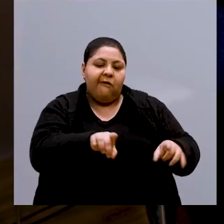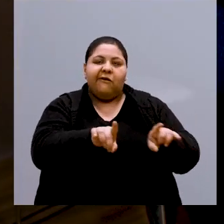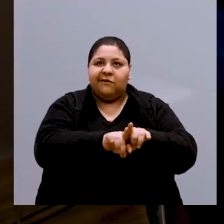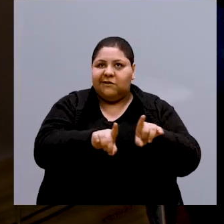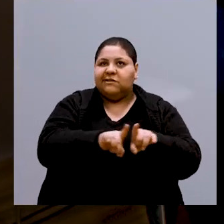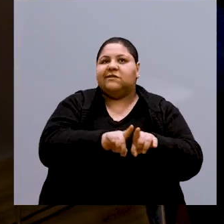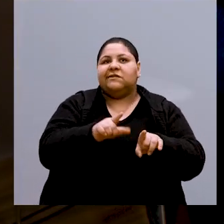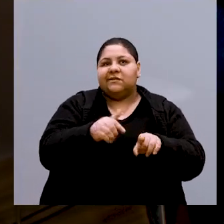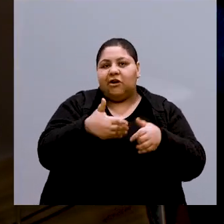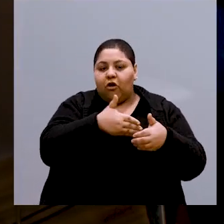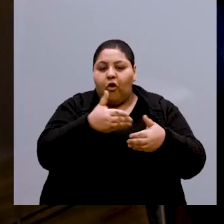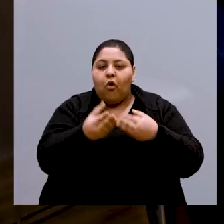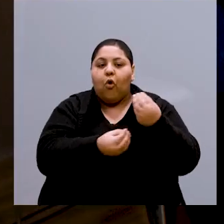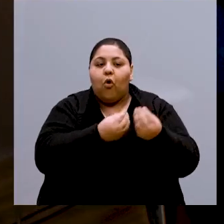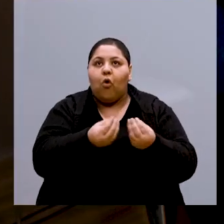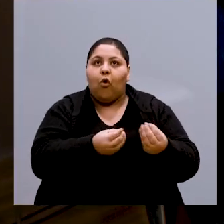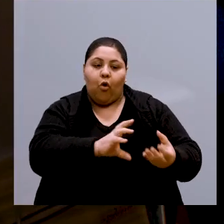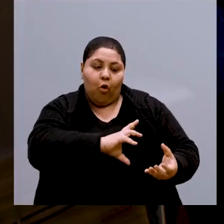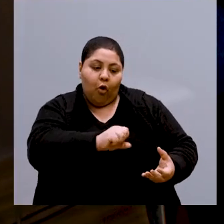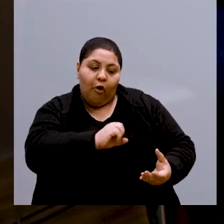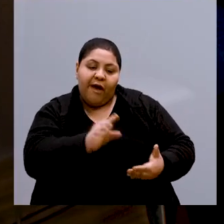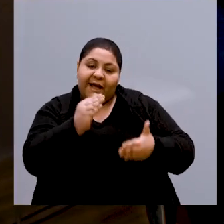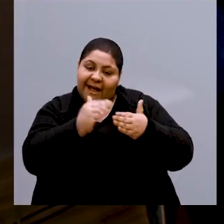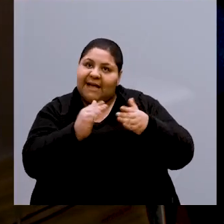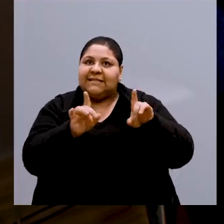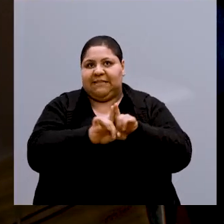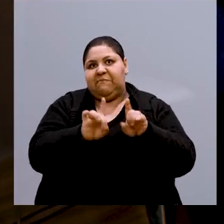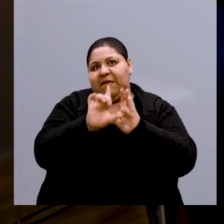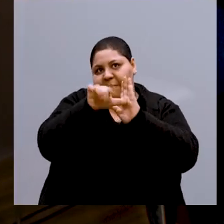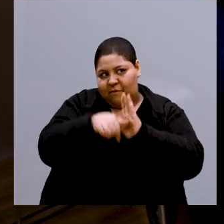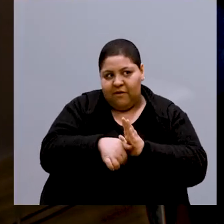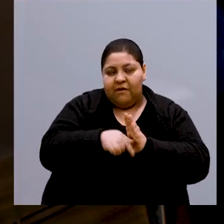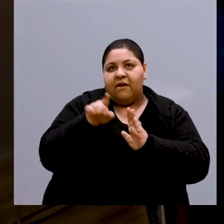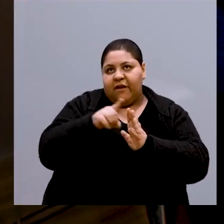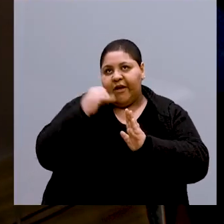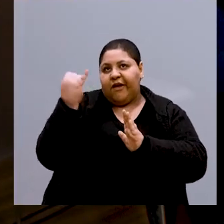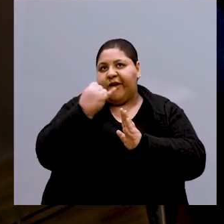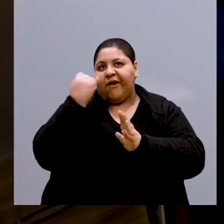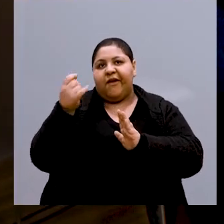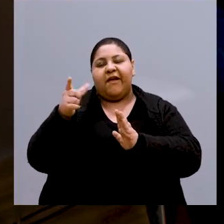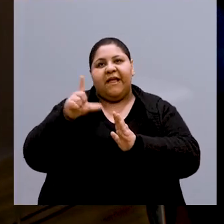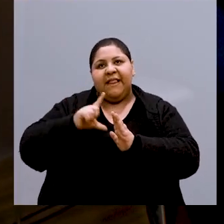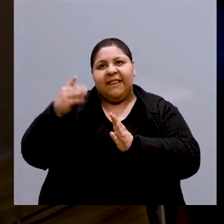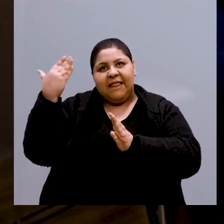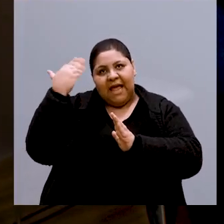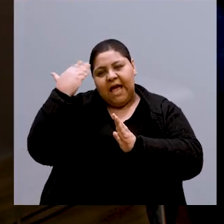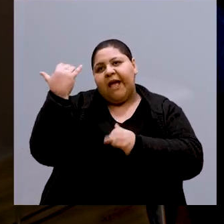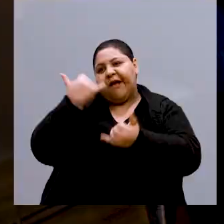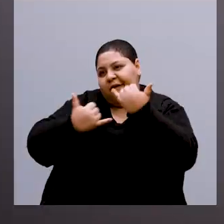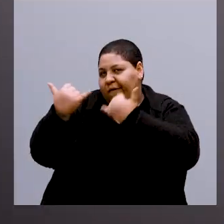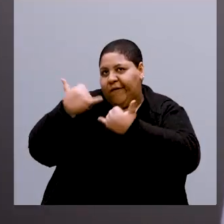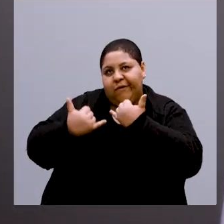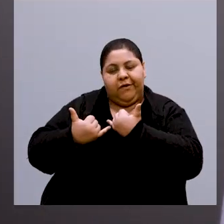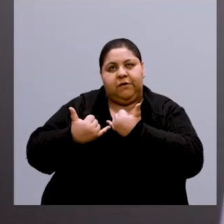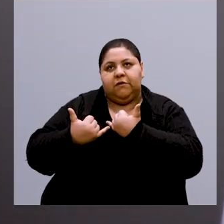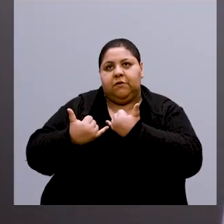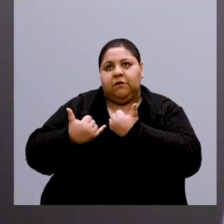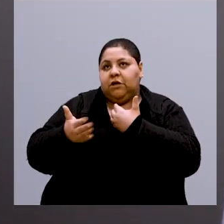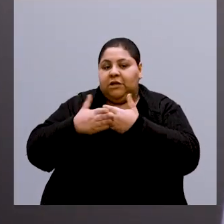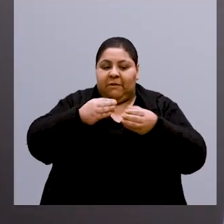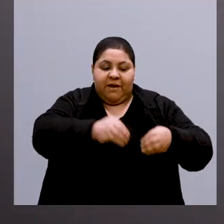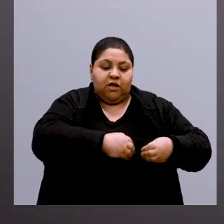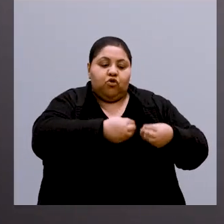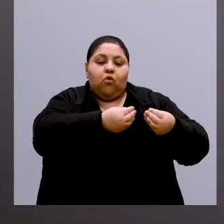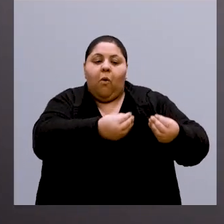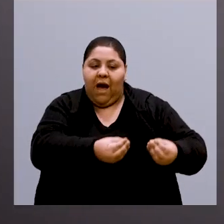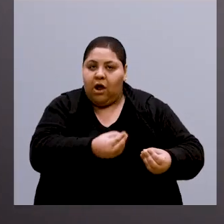leite e ela sai daqui com a orientação de como esgotar o leite em casa também. Então, é bem importante porque elas têm acesso também, independente